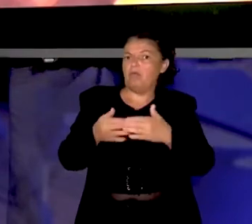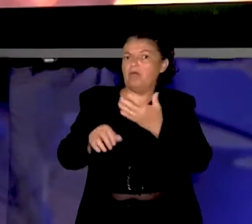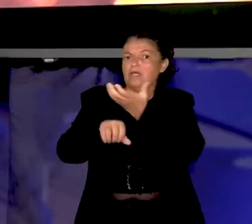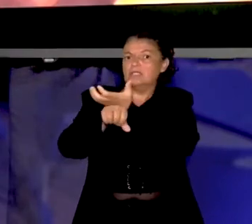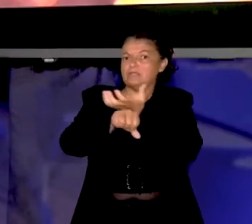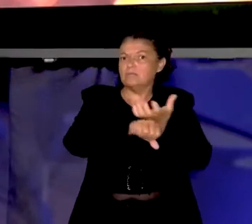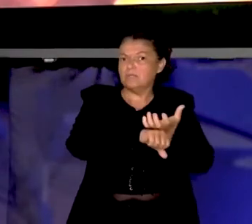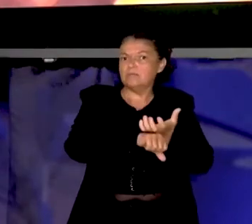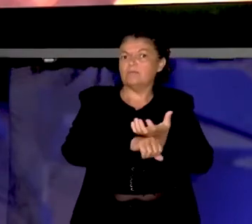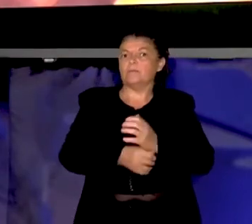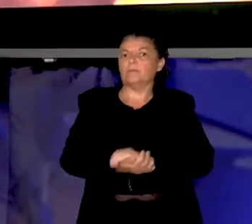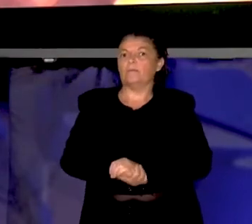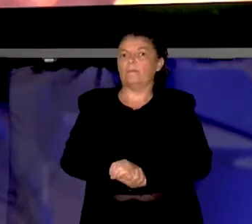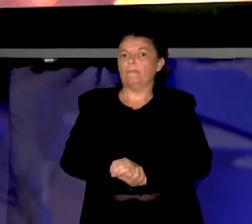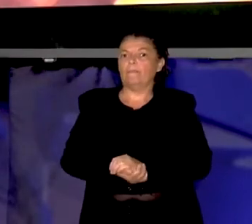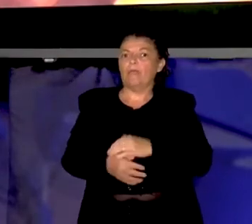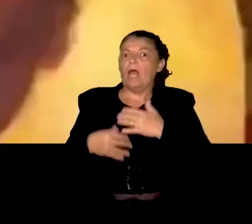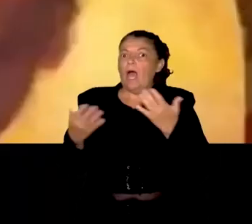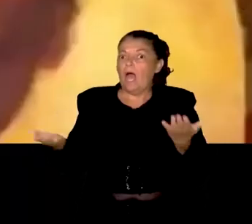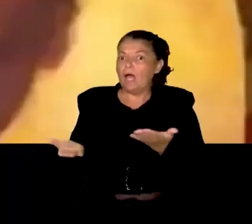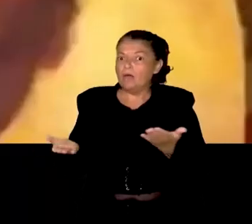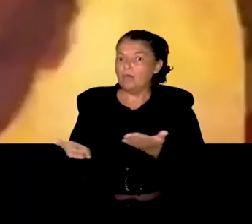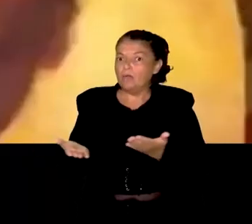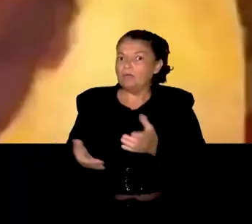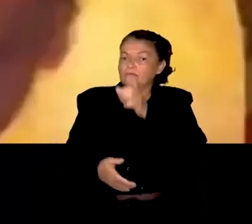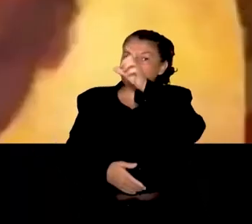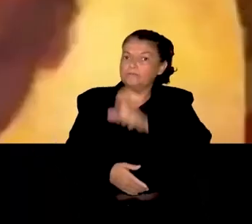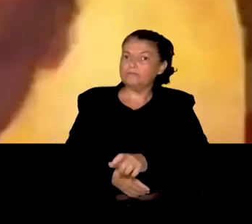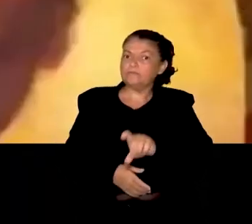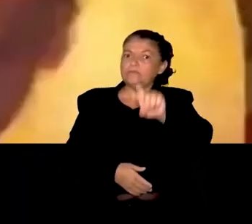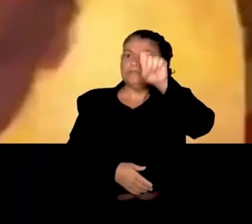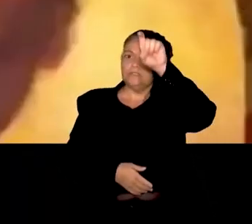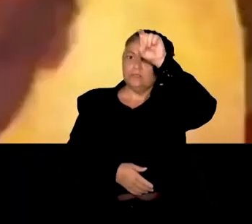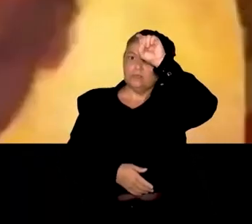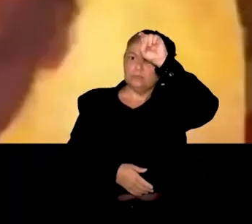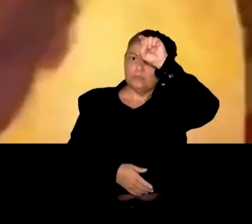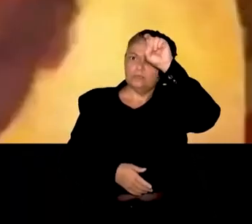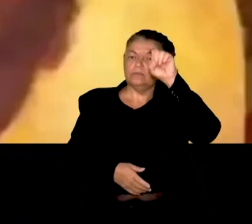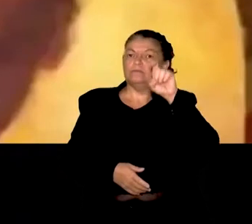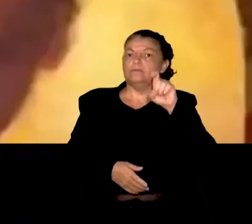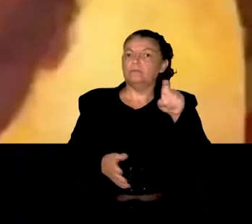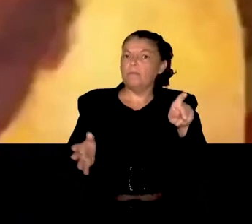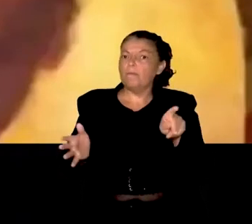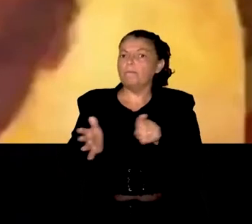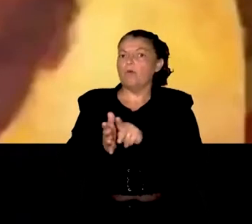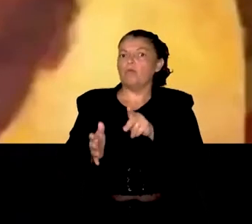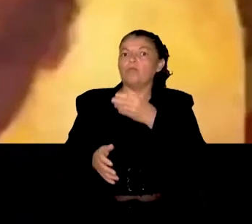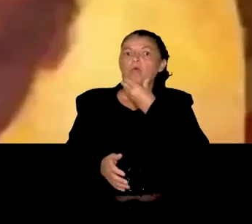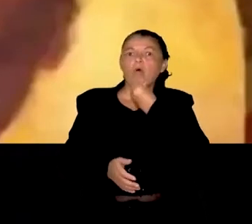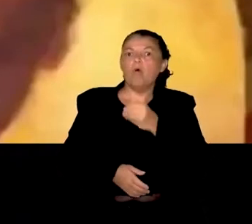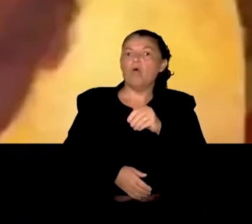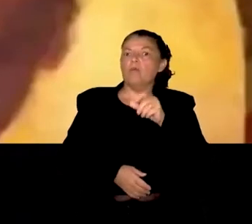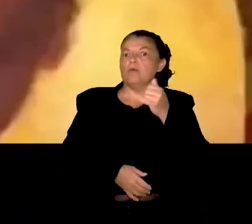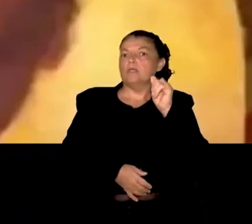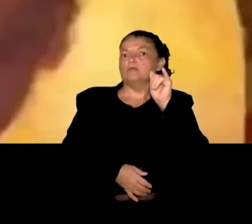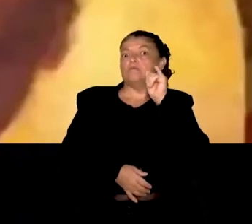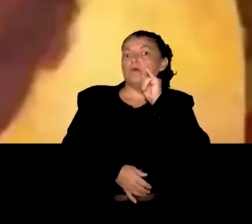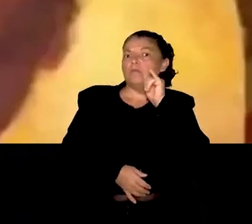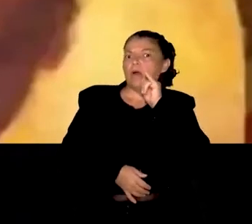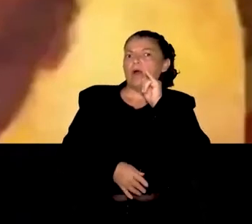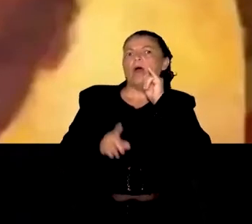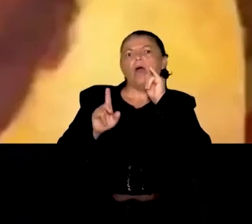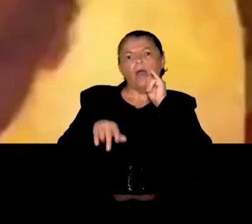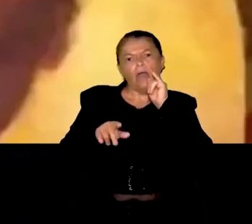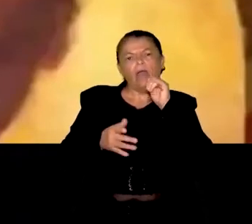aqui, portanto, Zumbi dos Palmares. Sim, ele foi um líder que